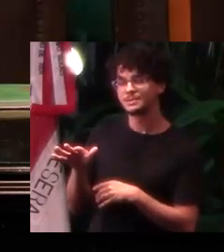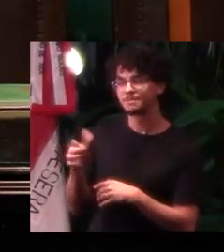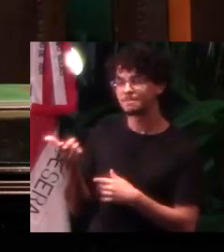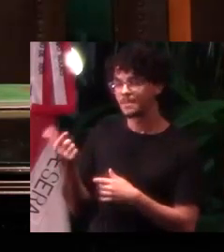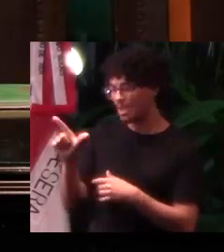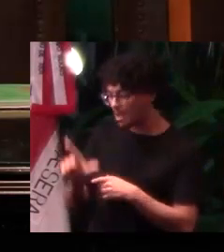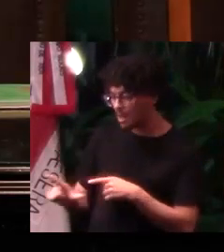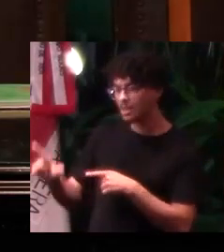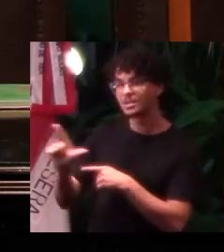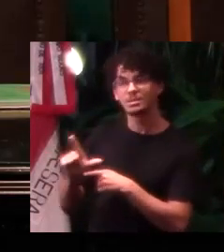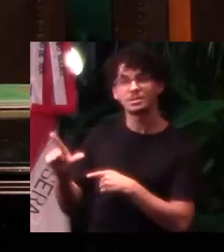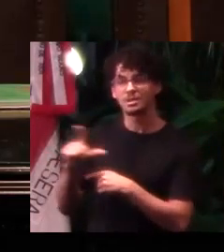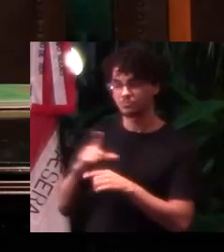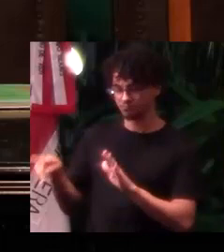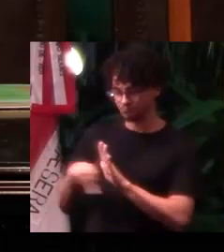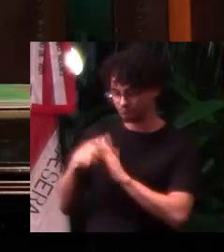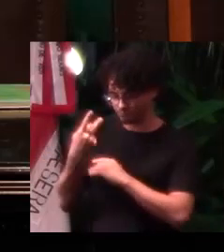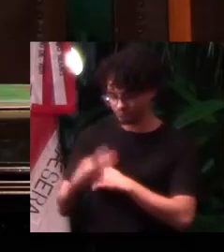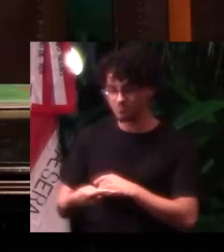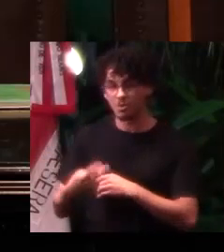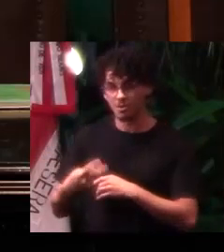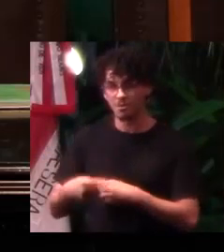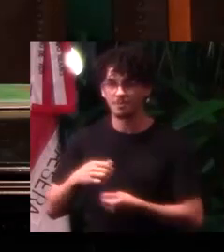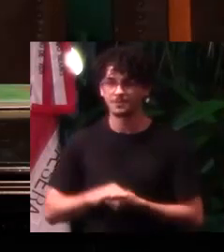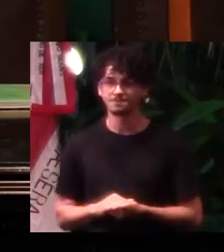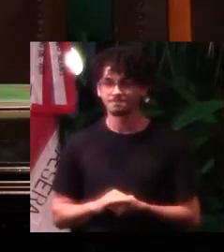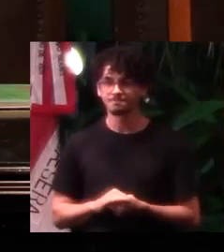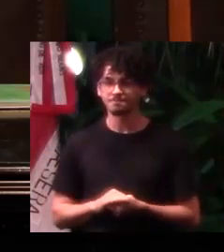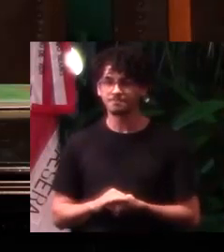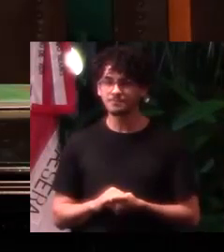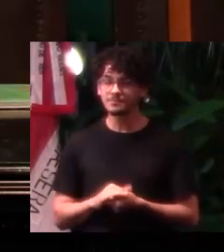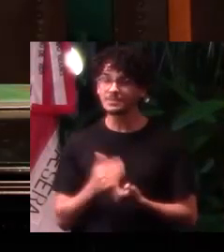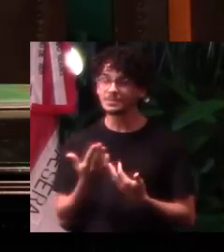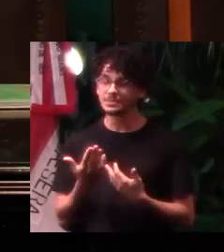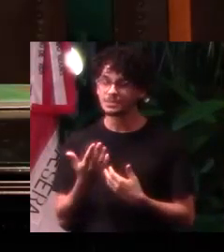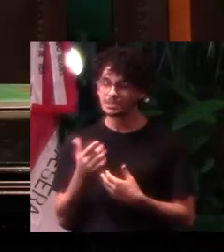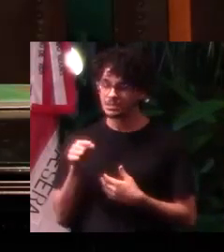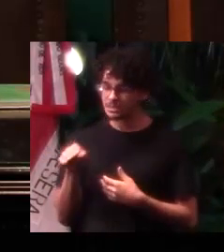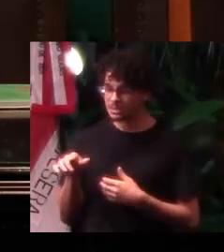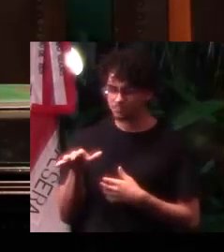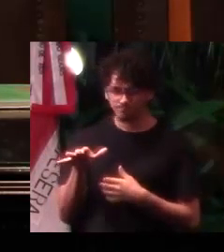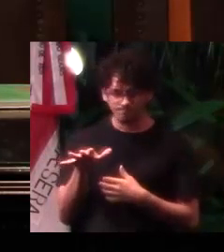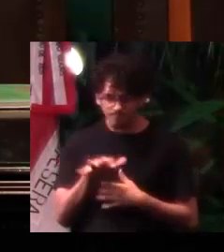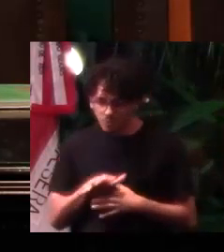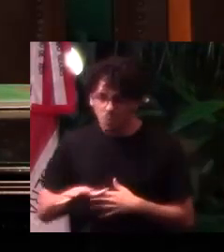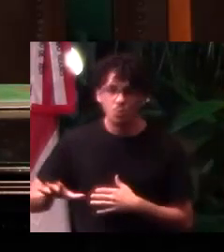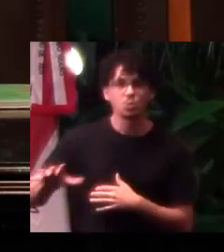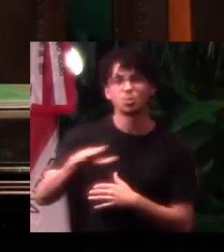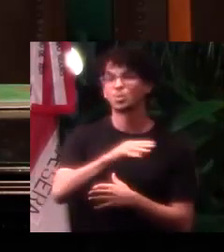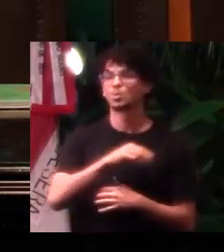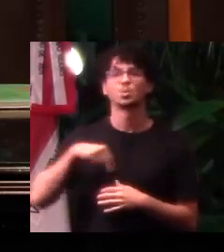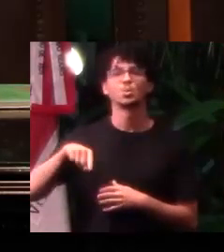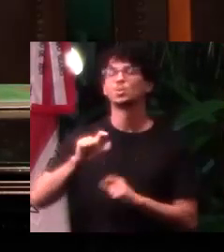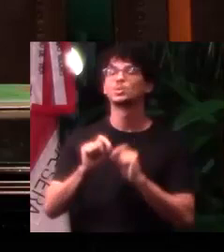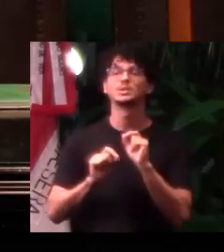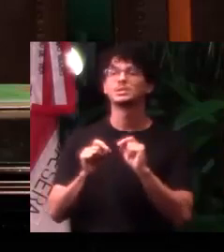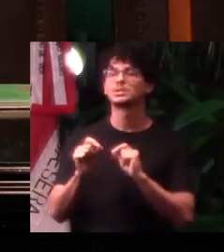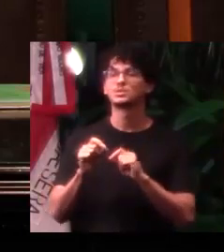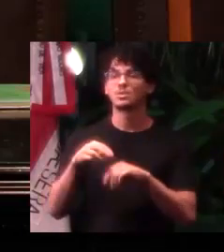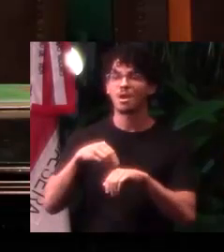à literatura contemporânea, não é? E isso tudo, evidentemente, mediado